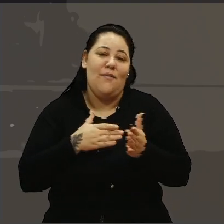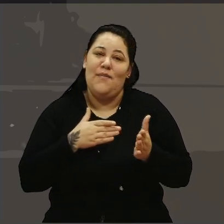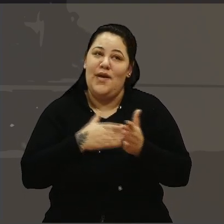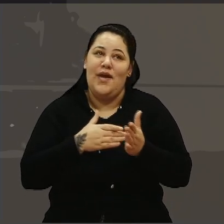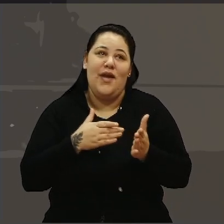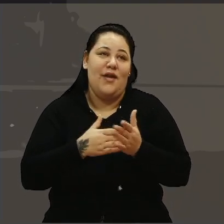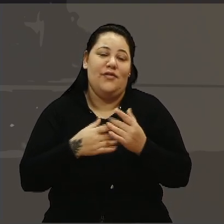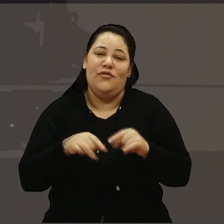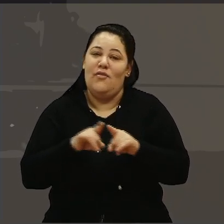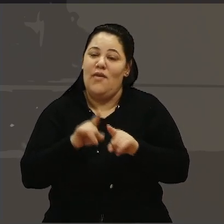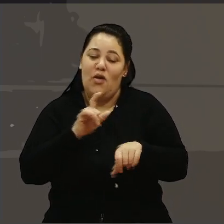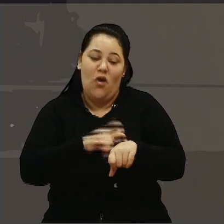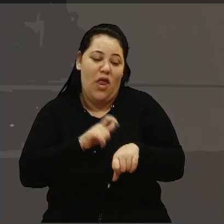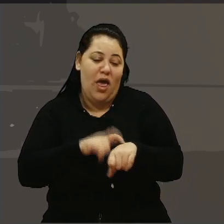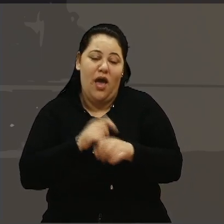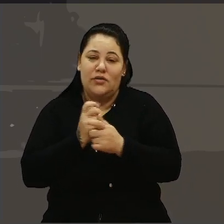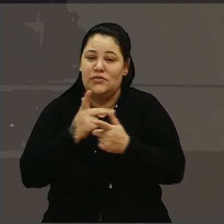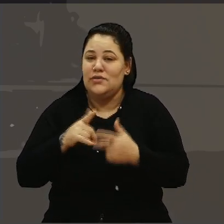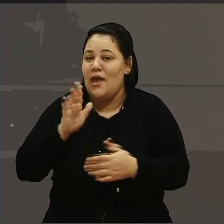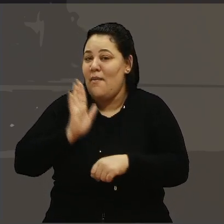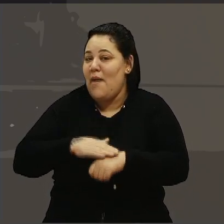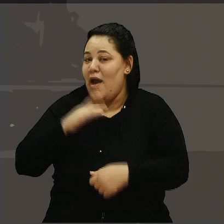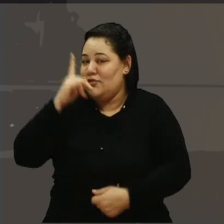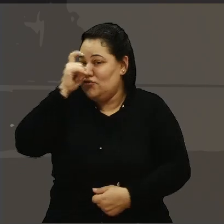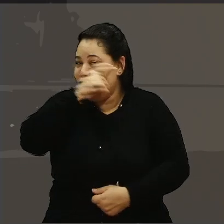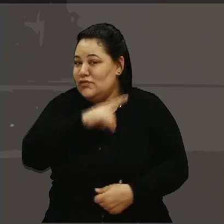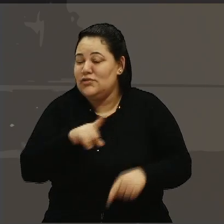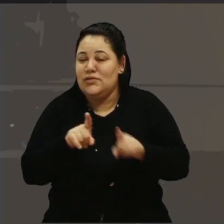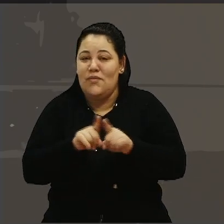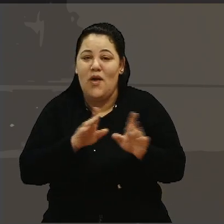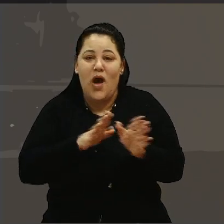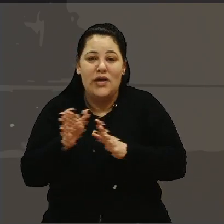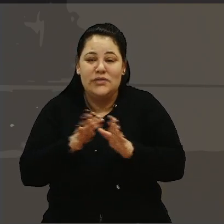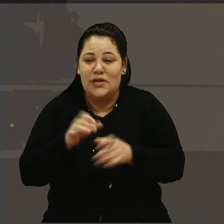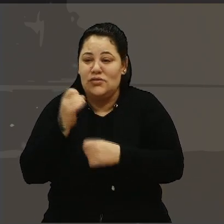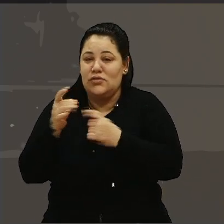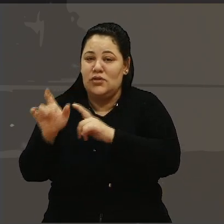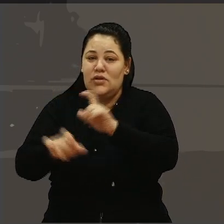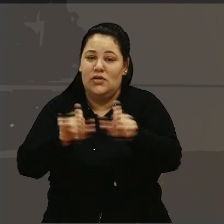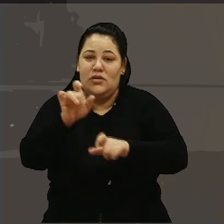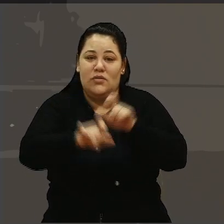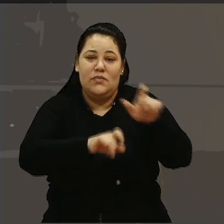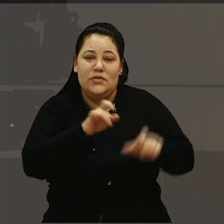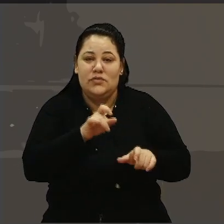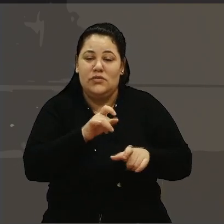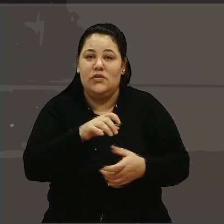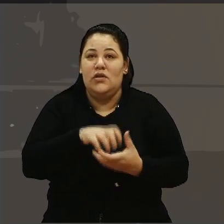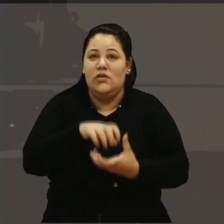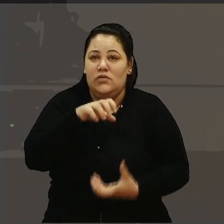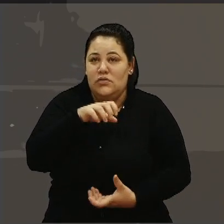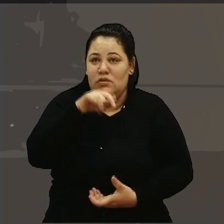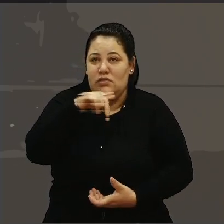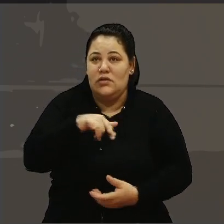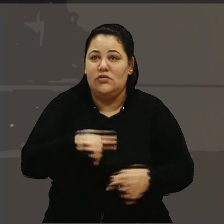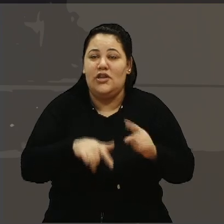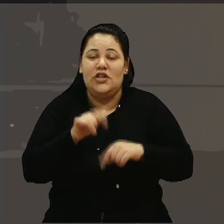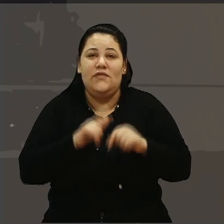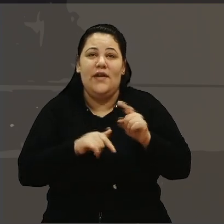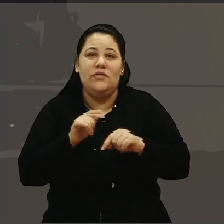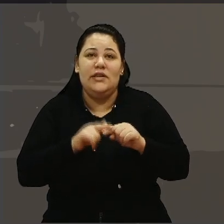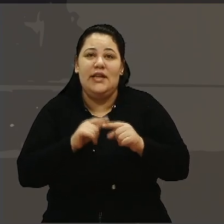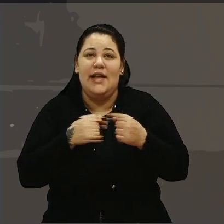e em horários. Isso dificulta o acesso de pessoas idosas a atividades públicas